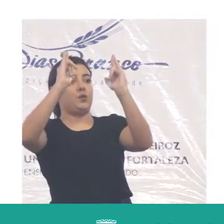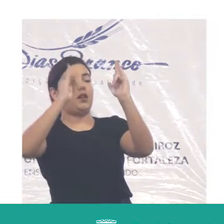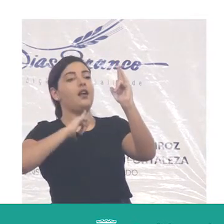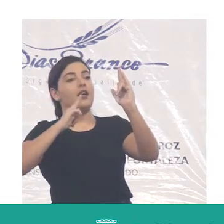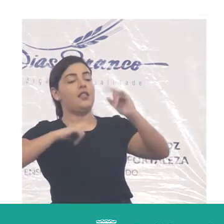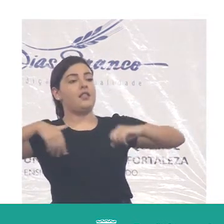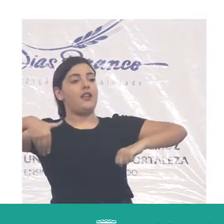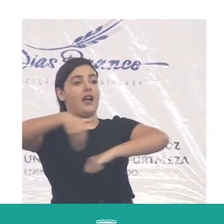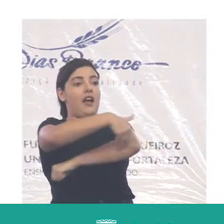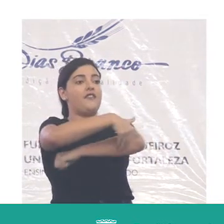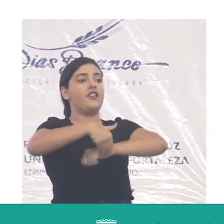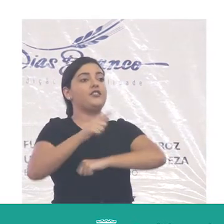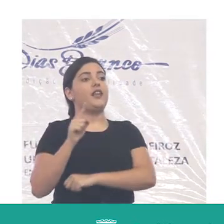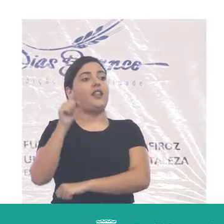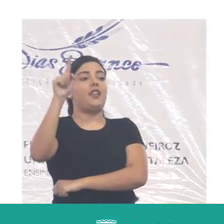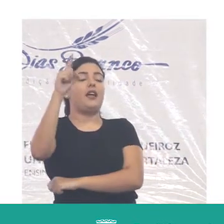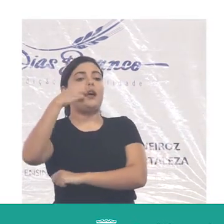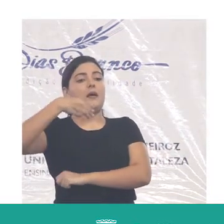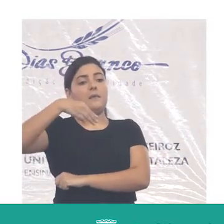avenida de Madrid.